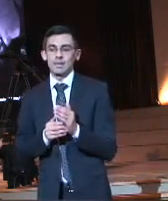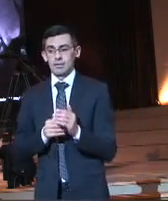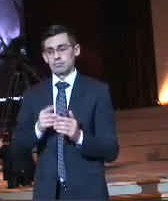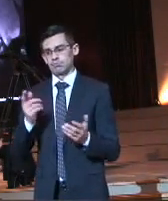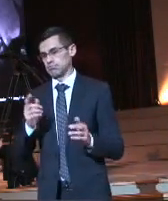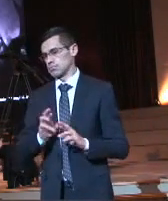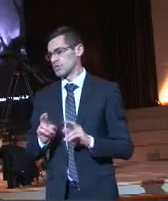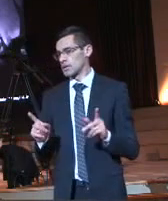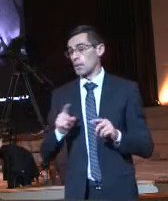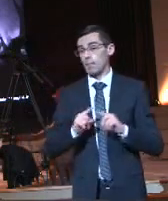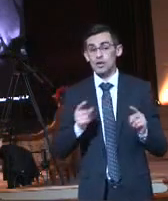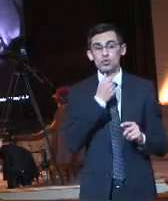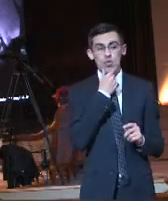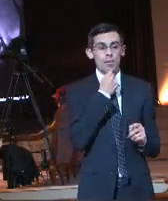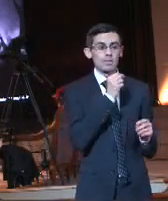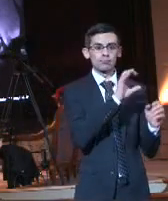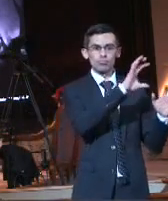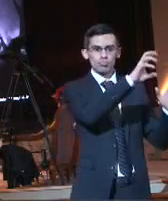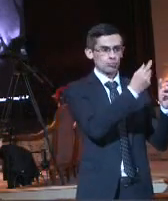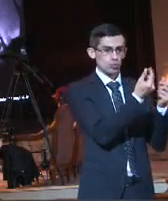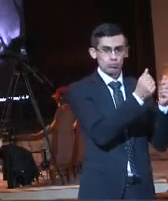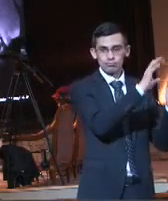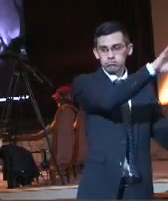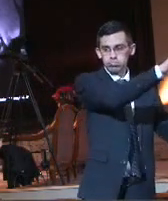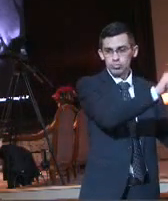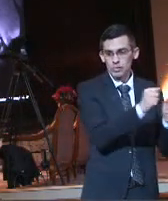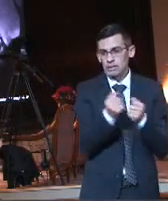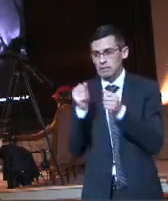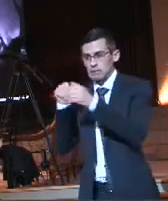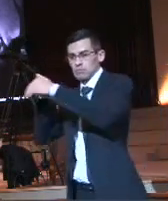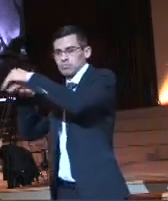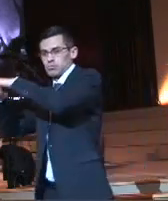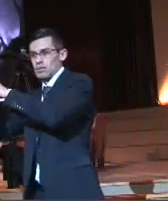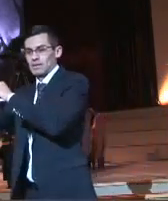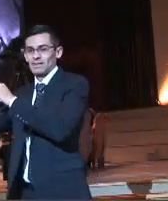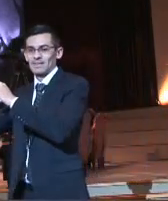E de repente aquele homem perdeu tudo.